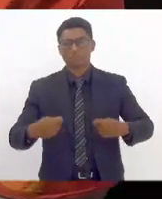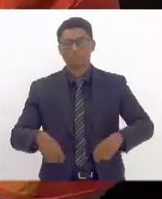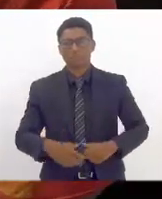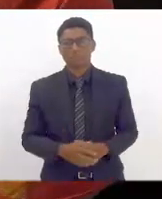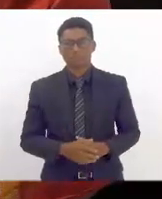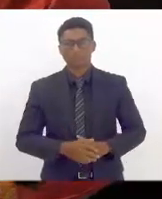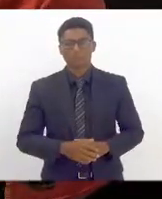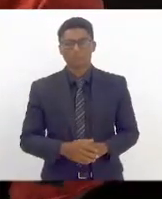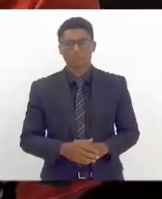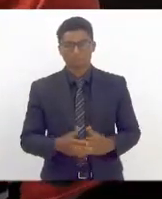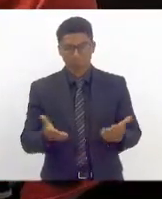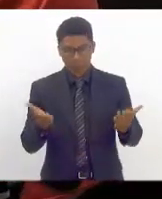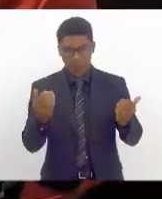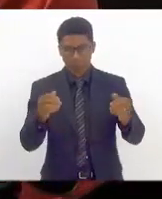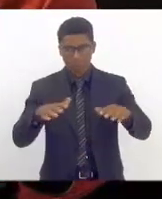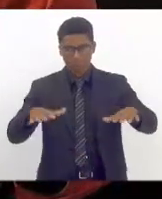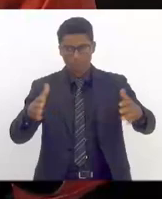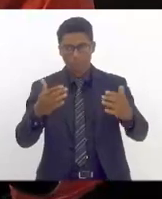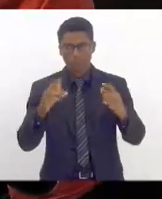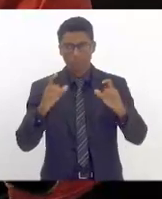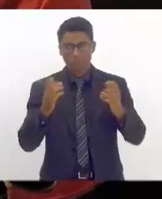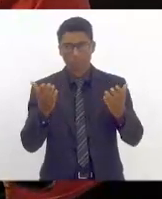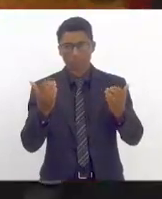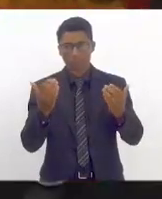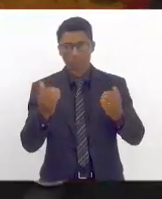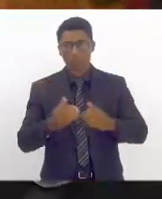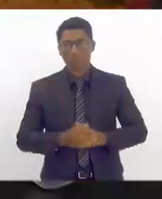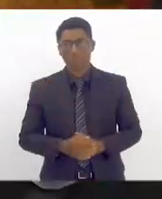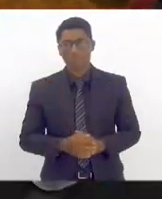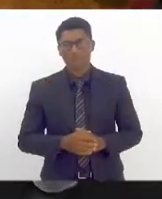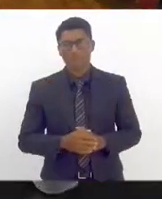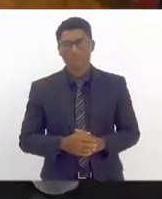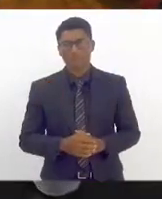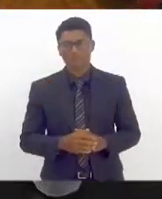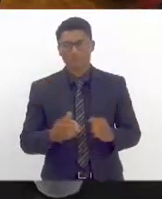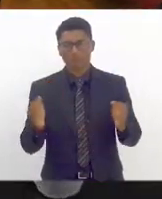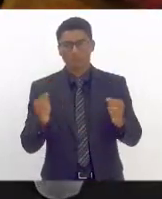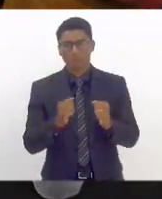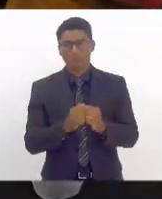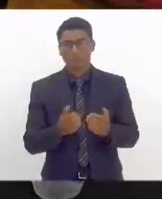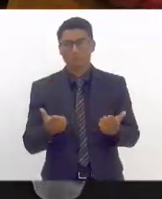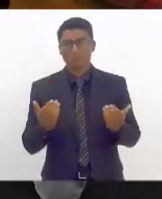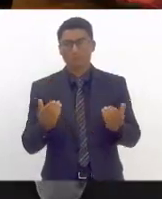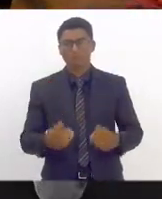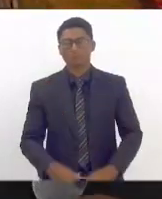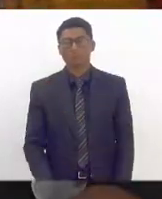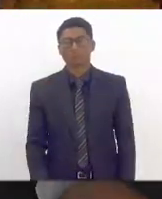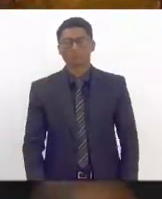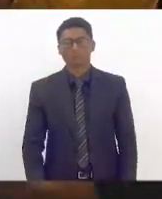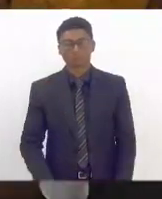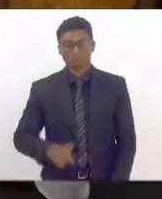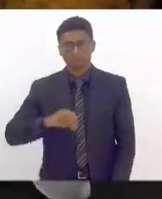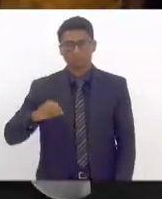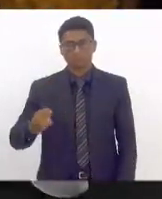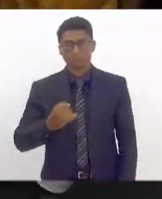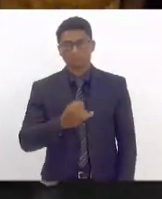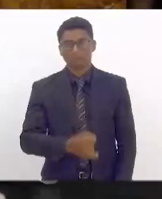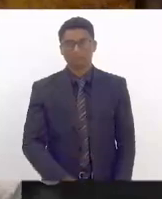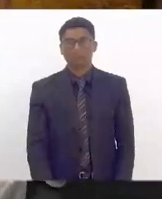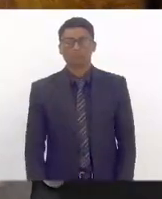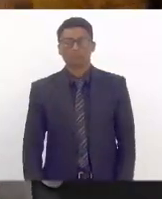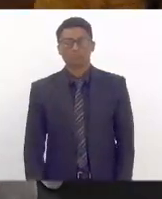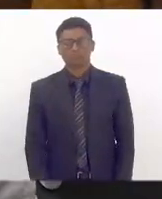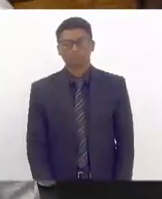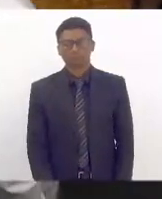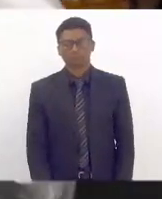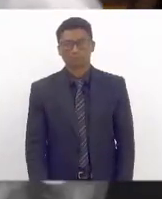vem todo mundo para tirar foto agora junta todo mundo aqui abaixa aí vem isso premiado também vem todo